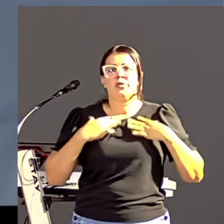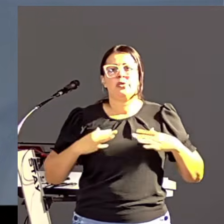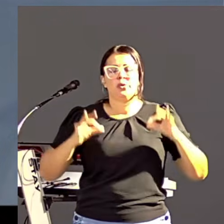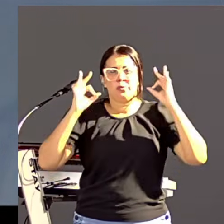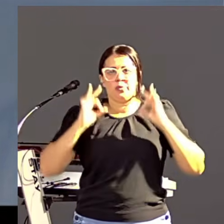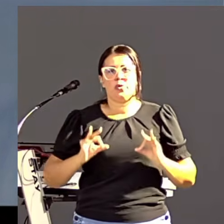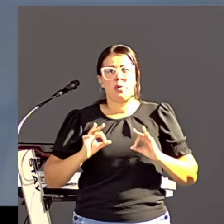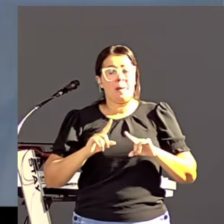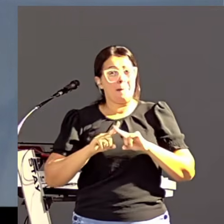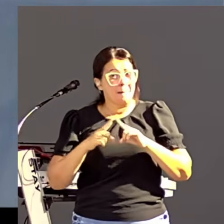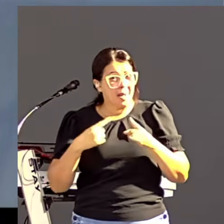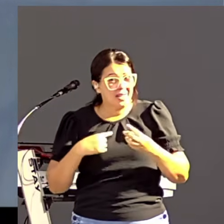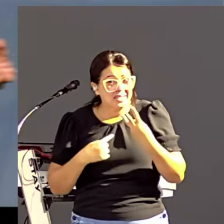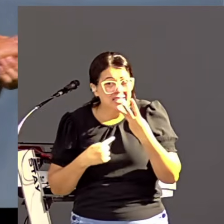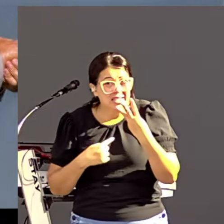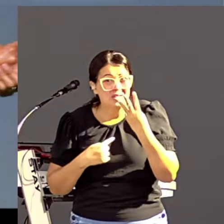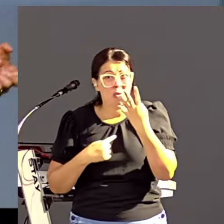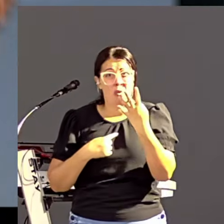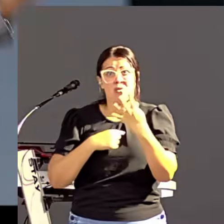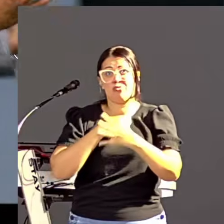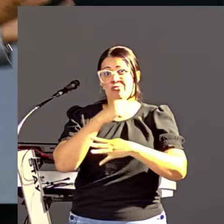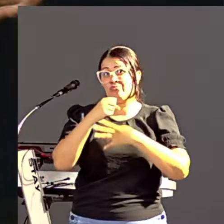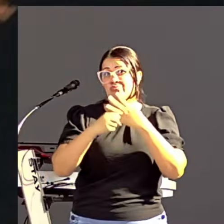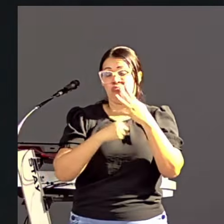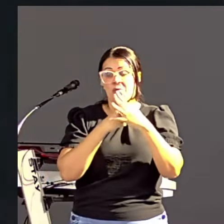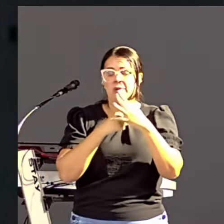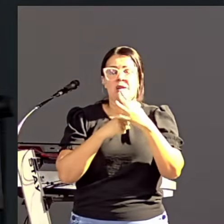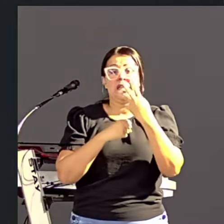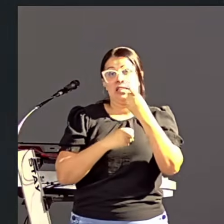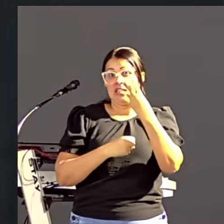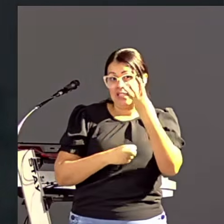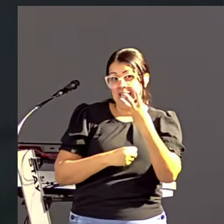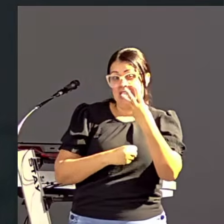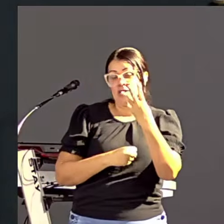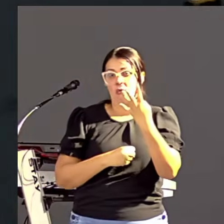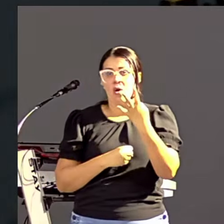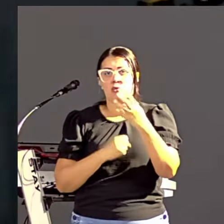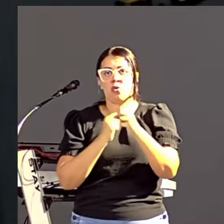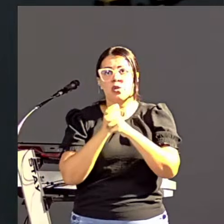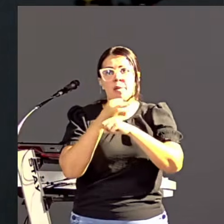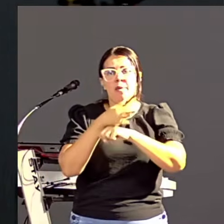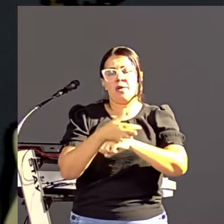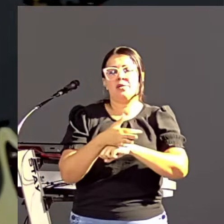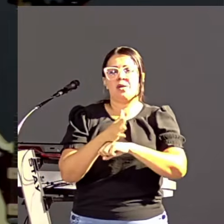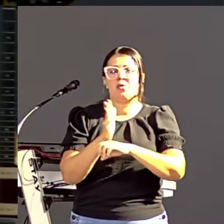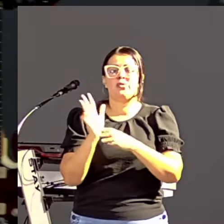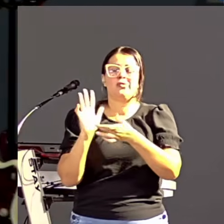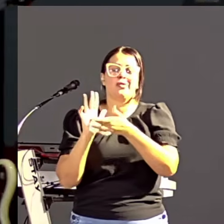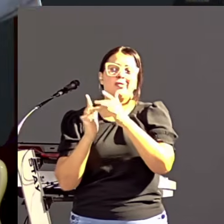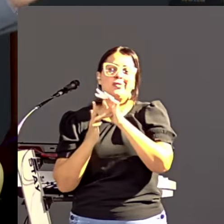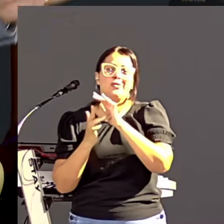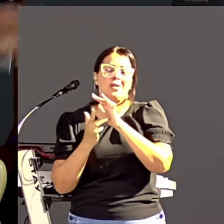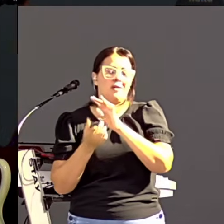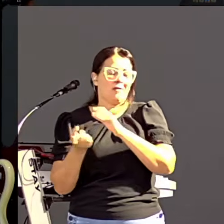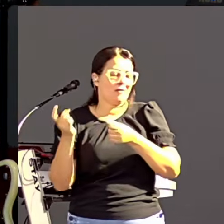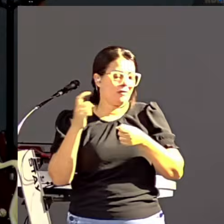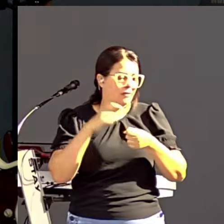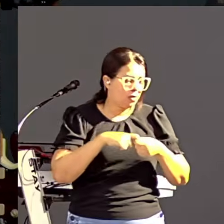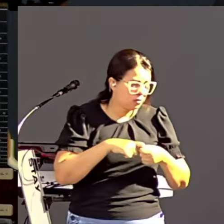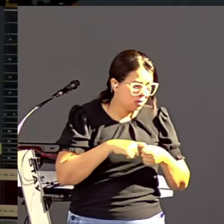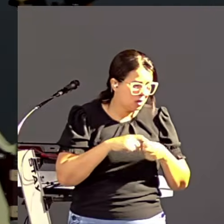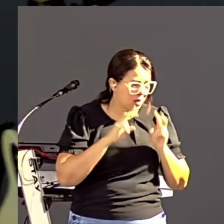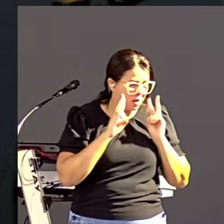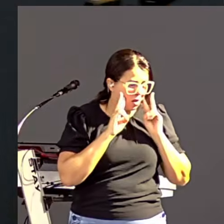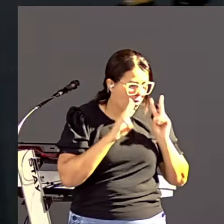Mas quando chega nesse momento, você não consegue segurar. E quando Jesus chega, eles estão entregues totalmente.